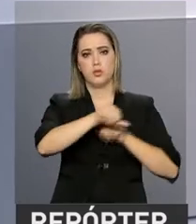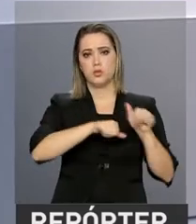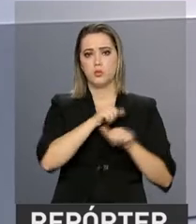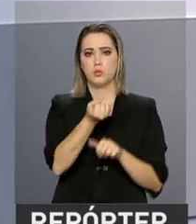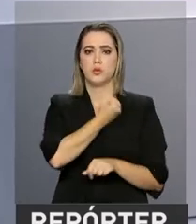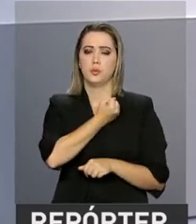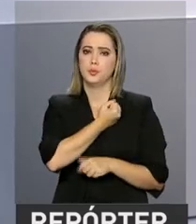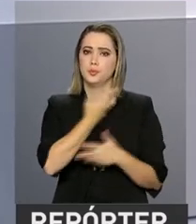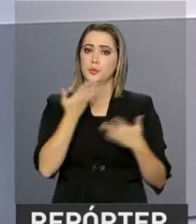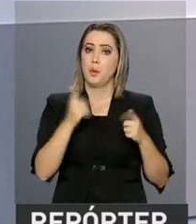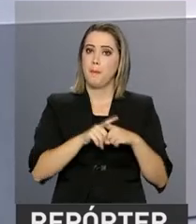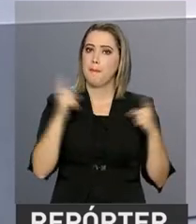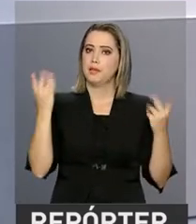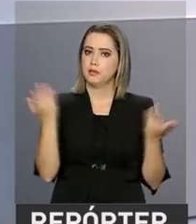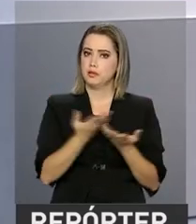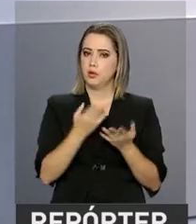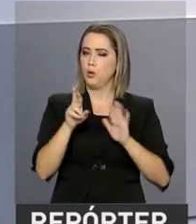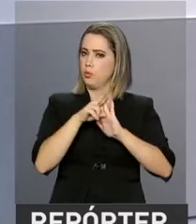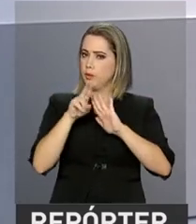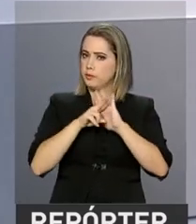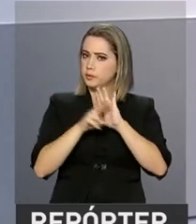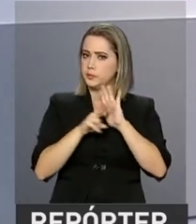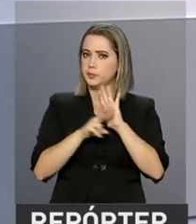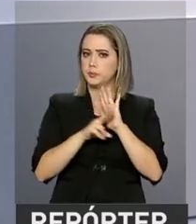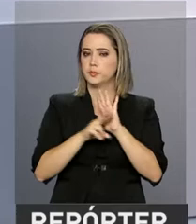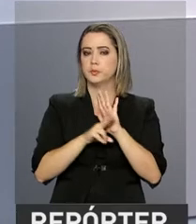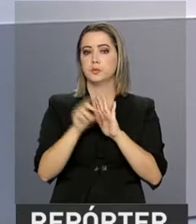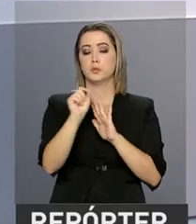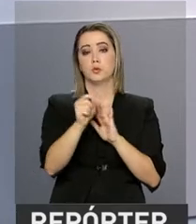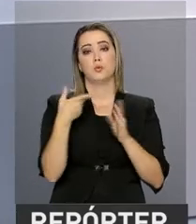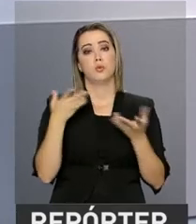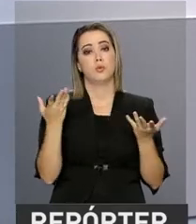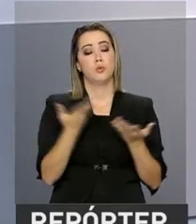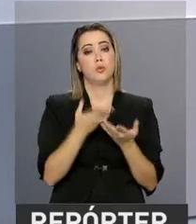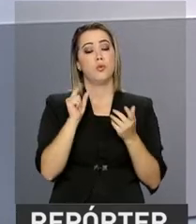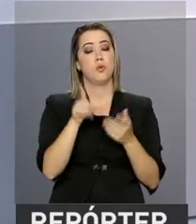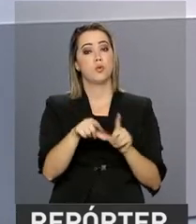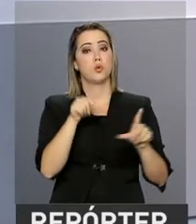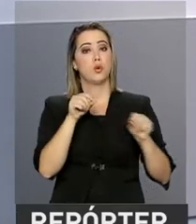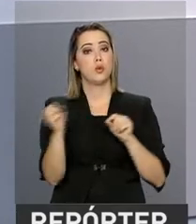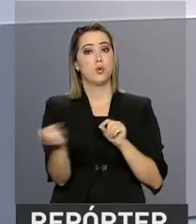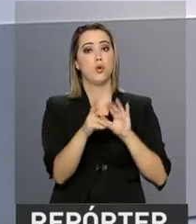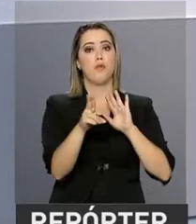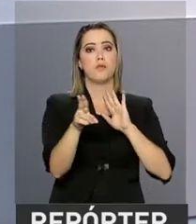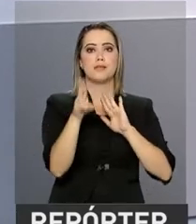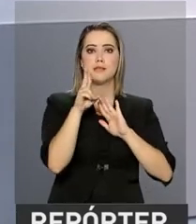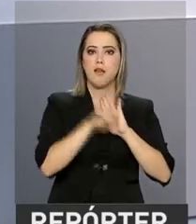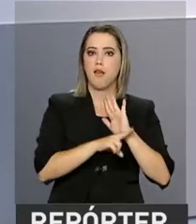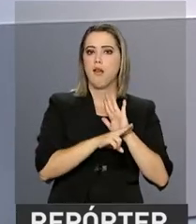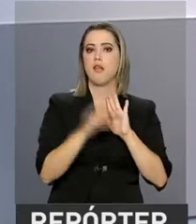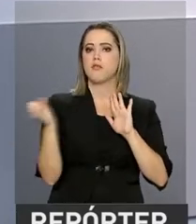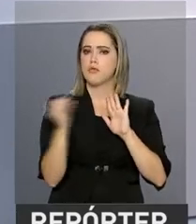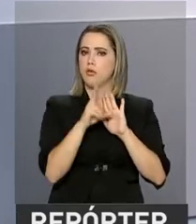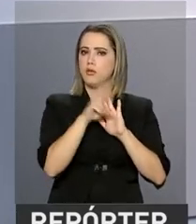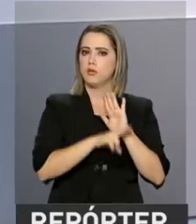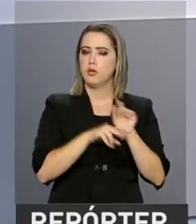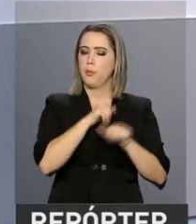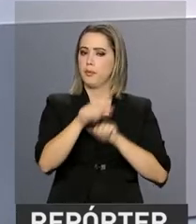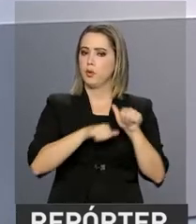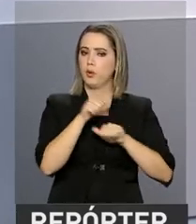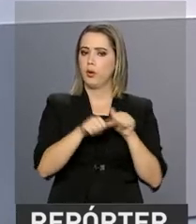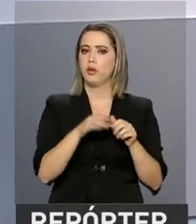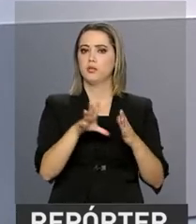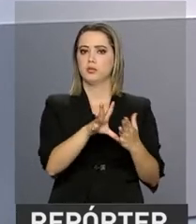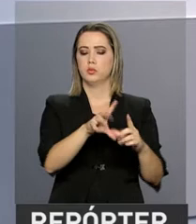identificação mas uma resolução do conselho nacional de trânsito definiu novas regras que agilizam a troca das placas